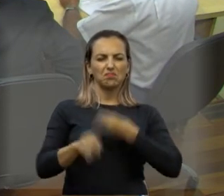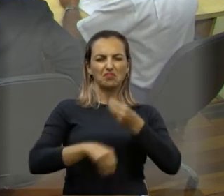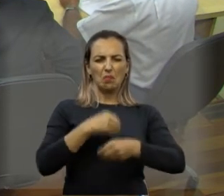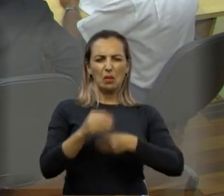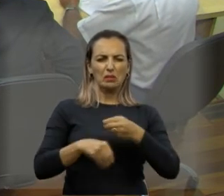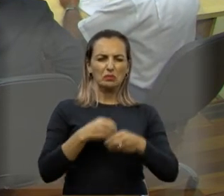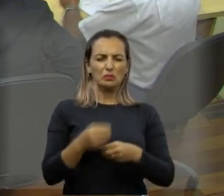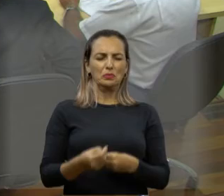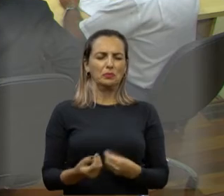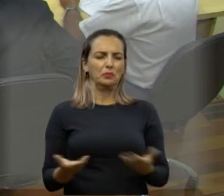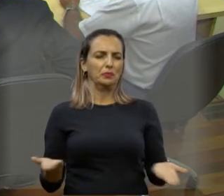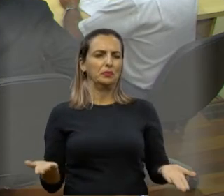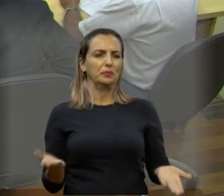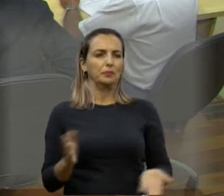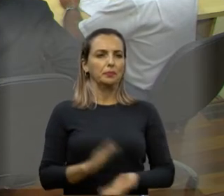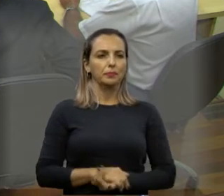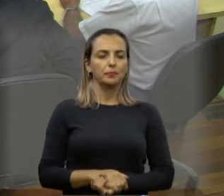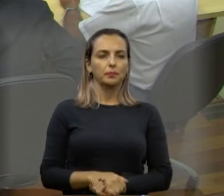a